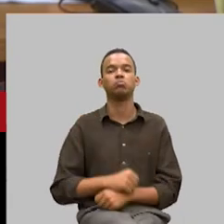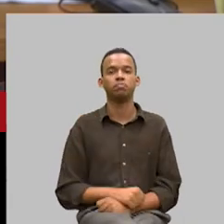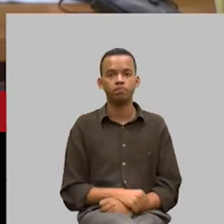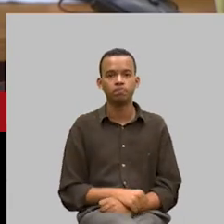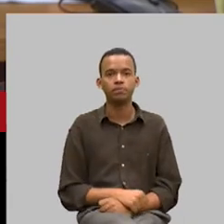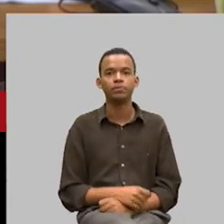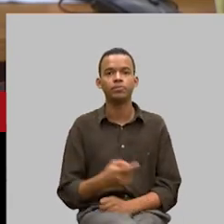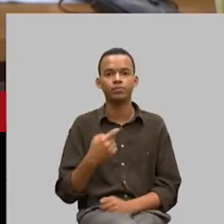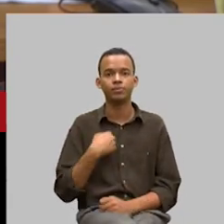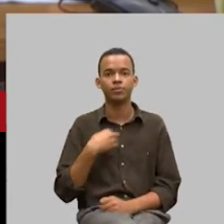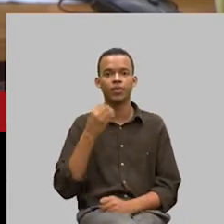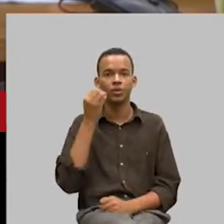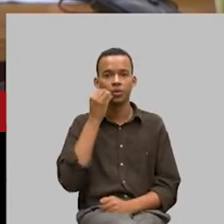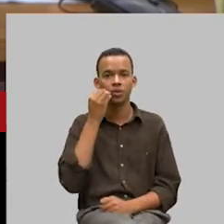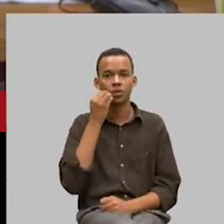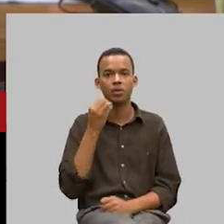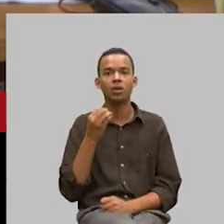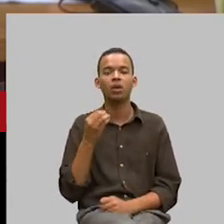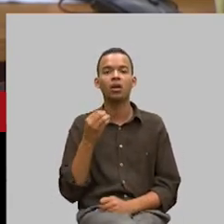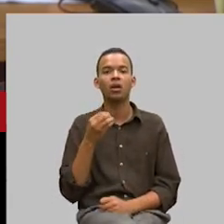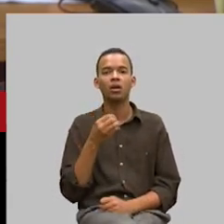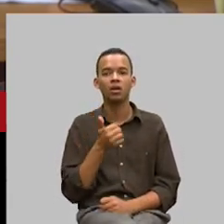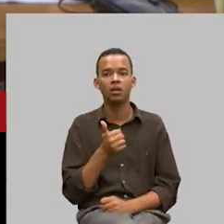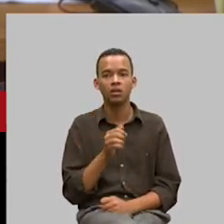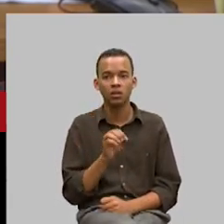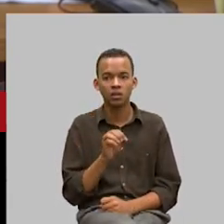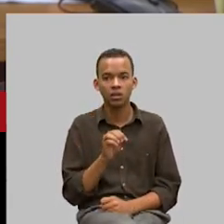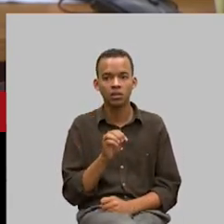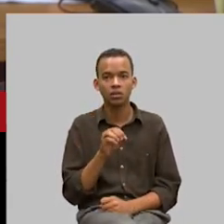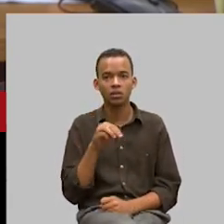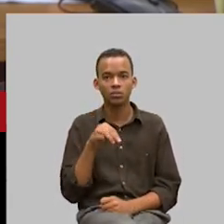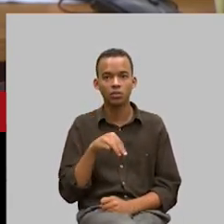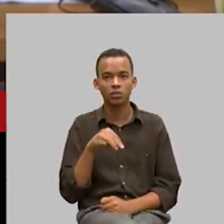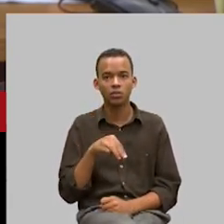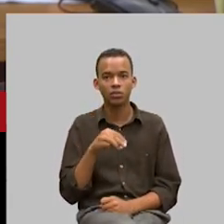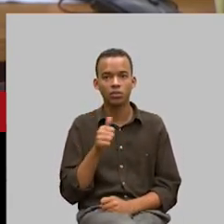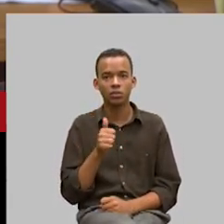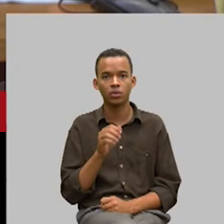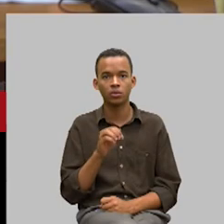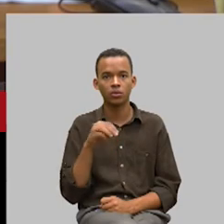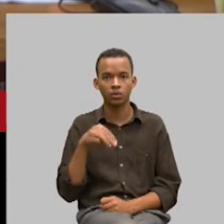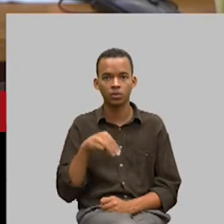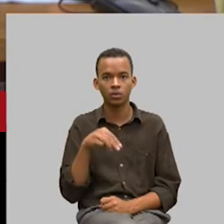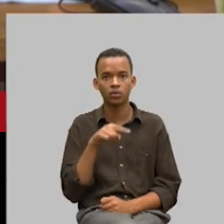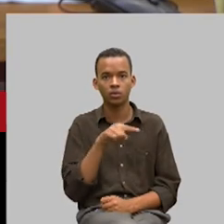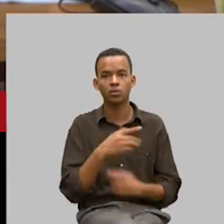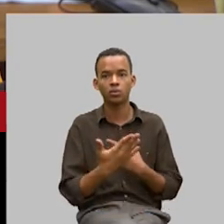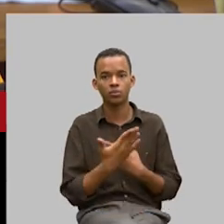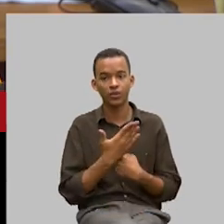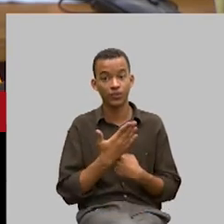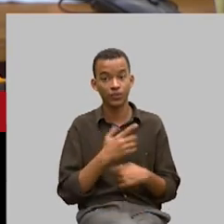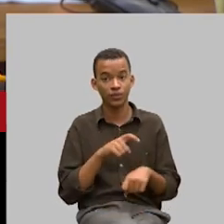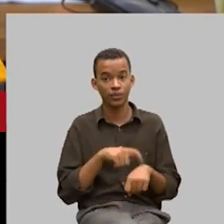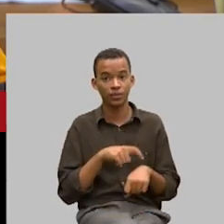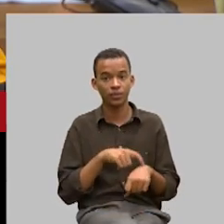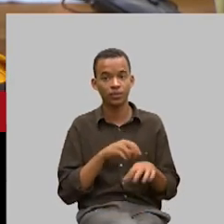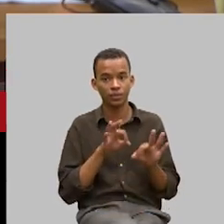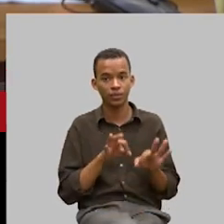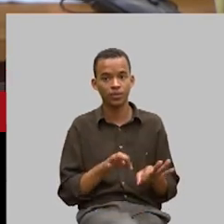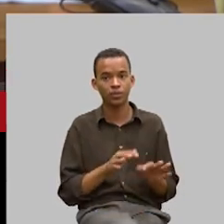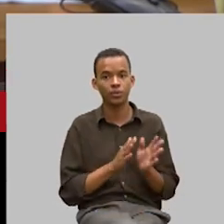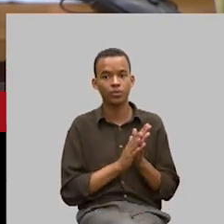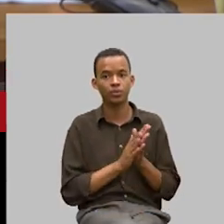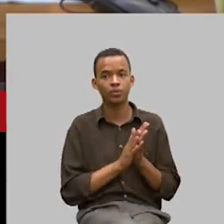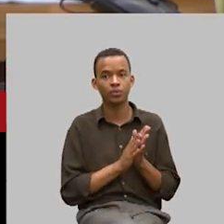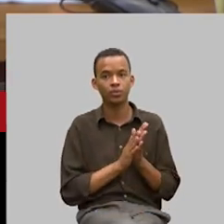tentar são 10 minutos você me ajuda a controlar minut nós temos então